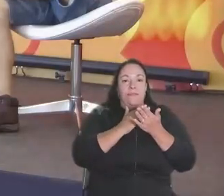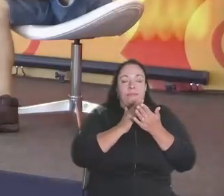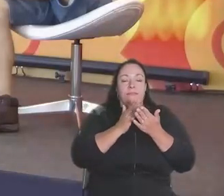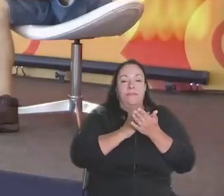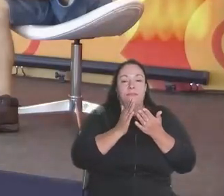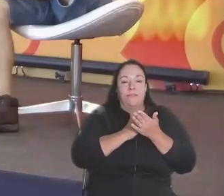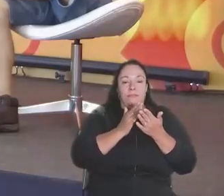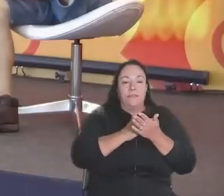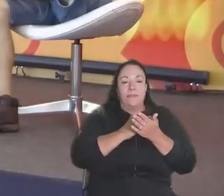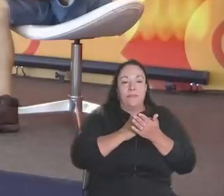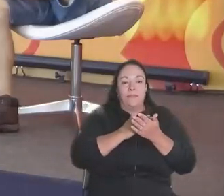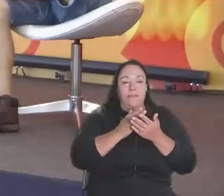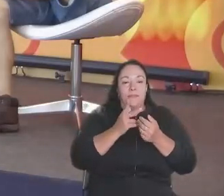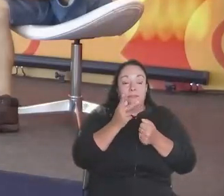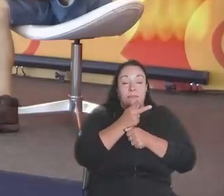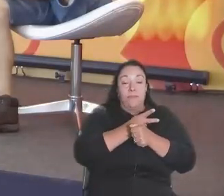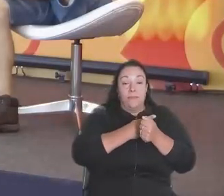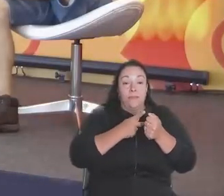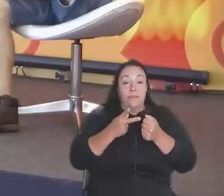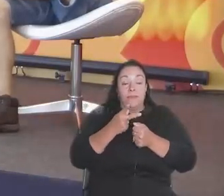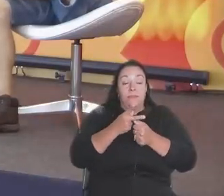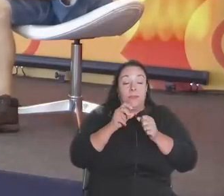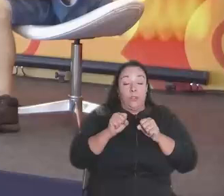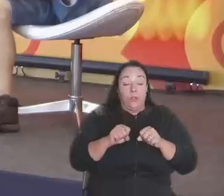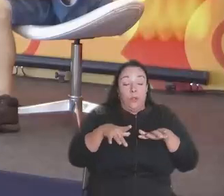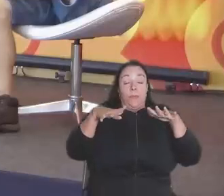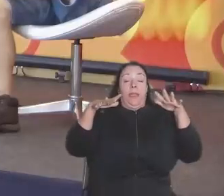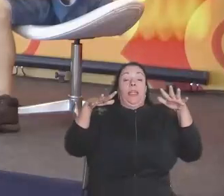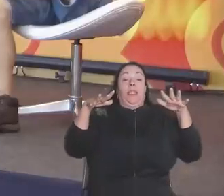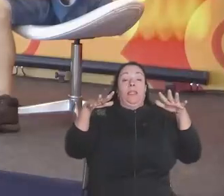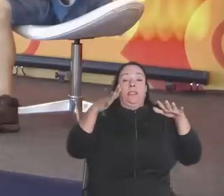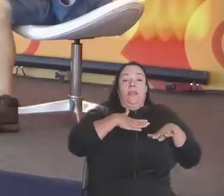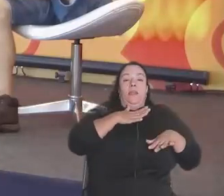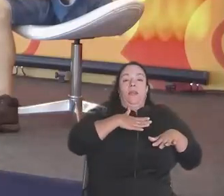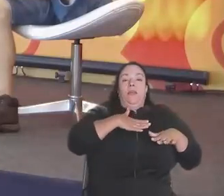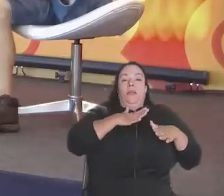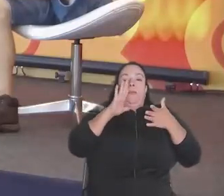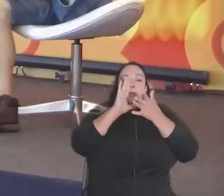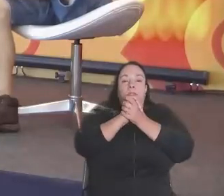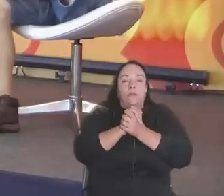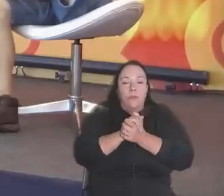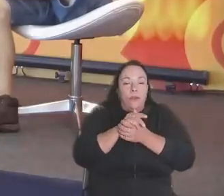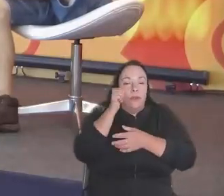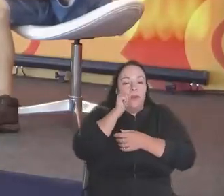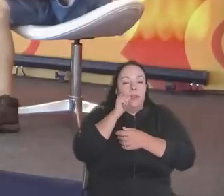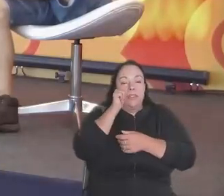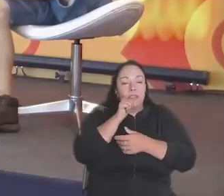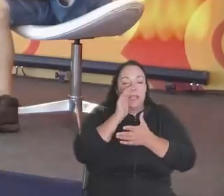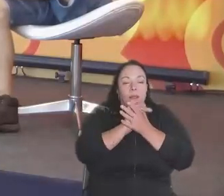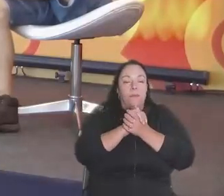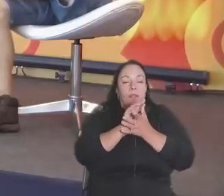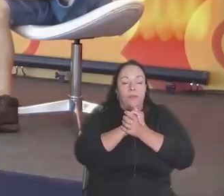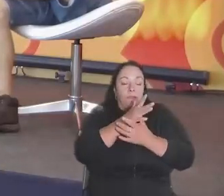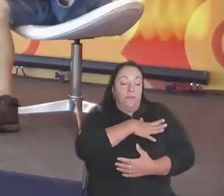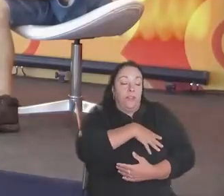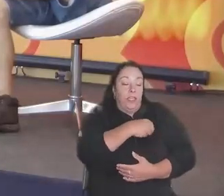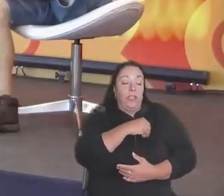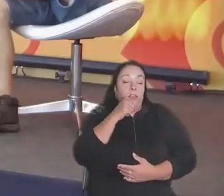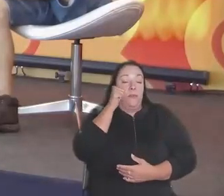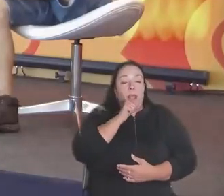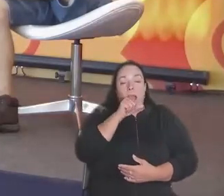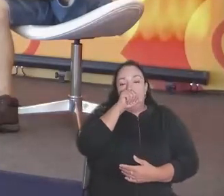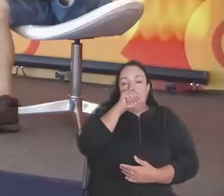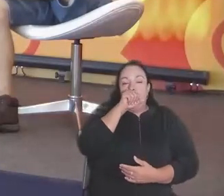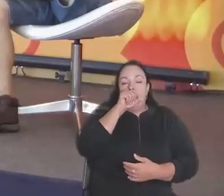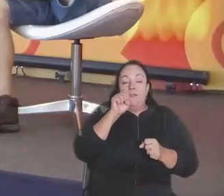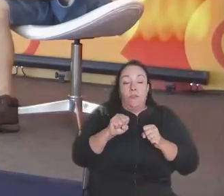procurei assim, deixar como surpresa para muita gente, inclusive para minha esposa, meus filhos, a minha família, minha mãe, meus irmãos. Foi uma surpresa